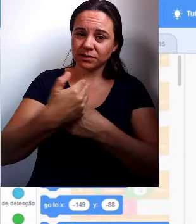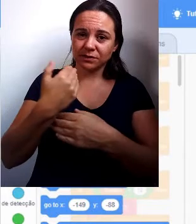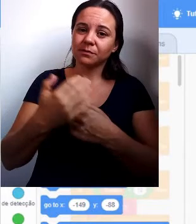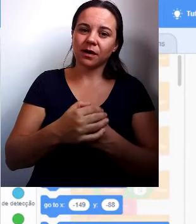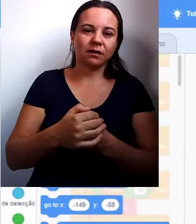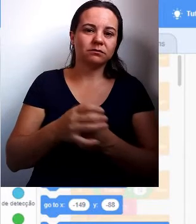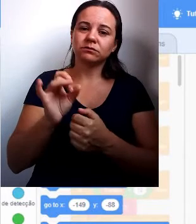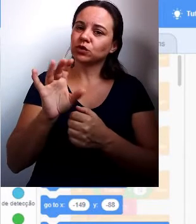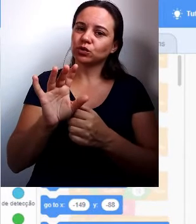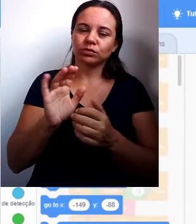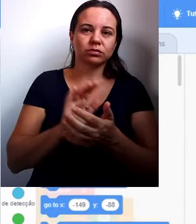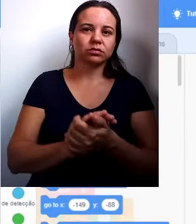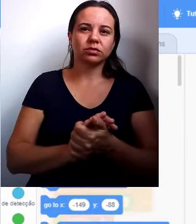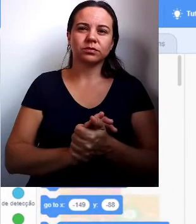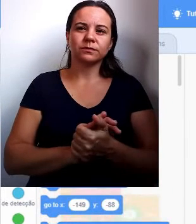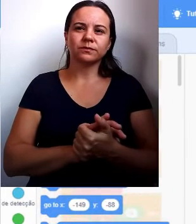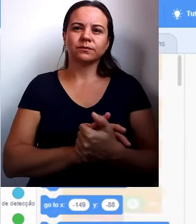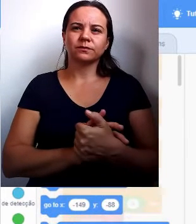conosco.